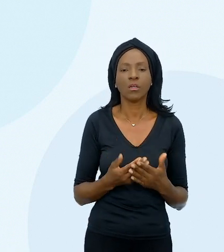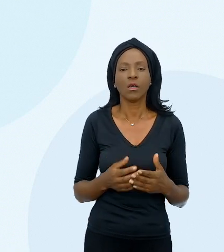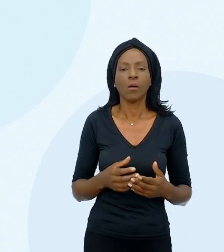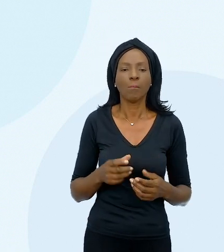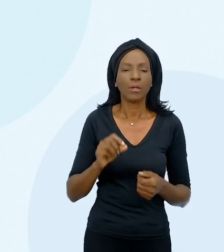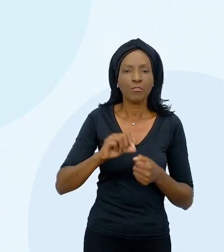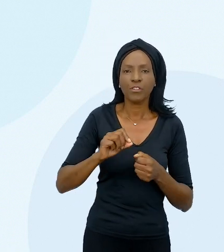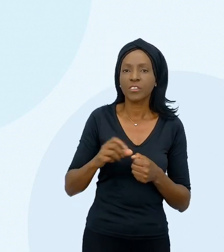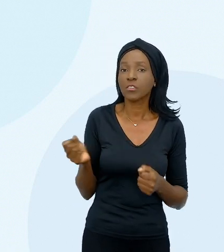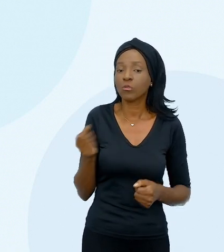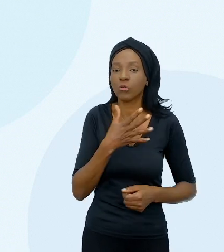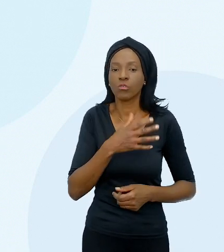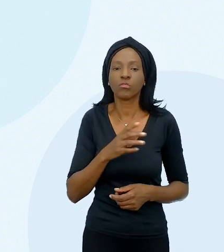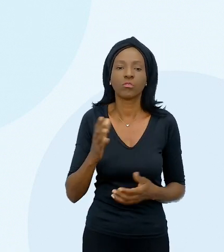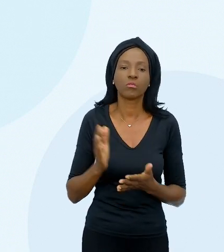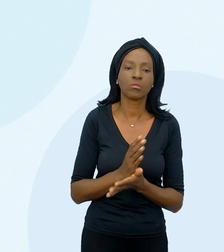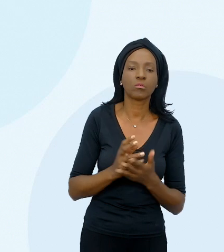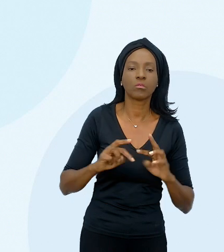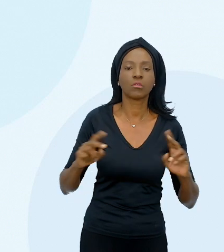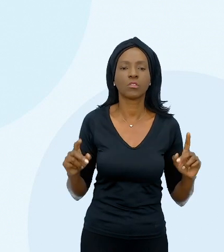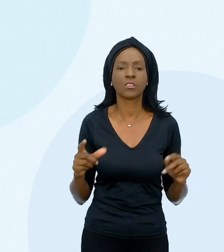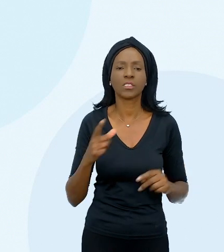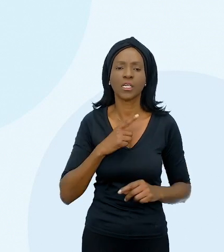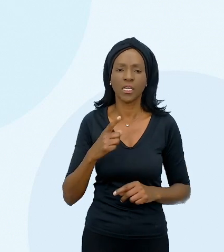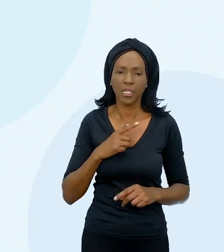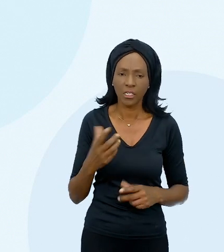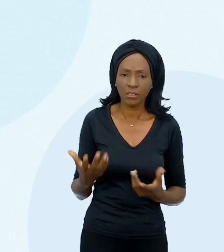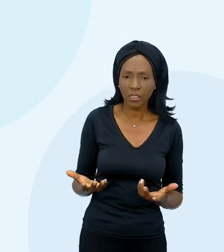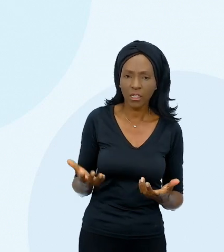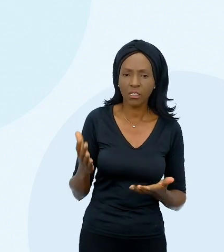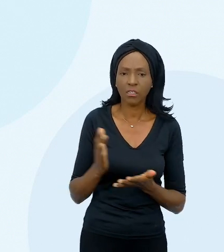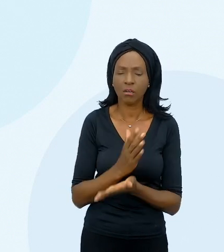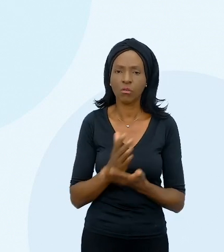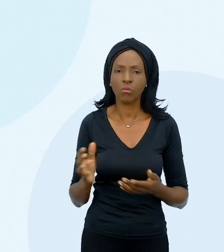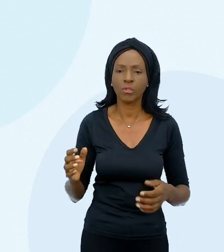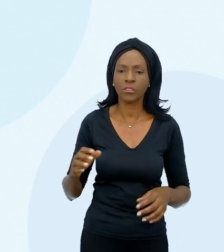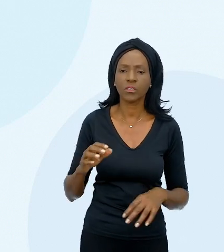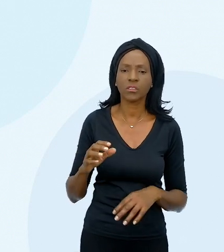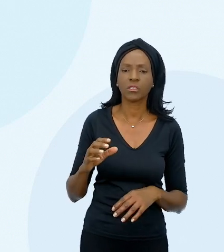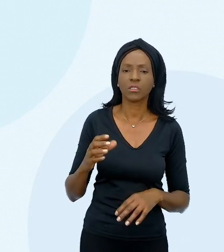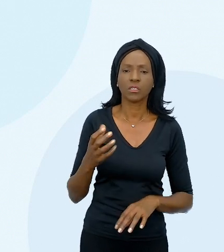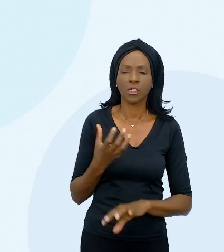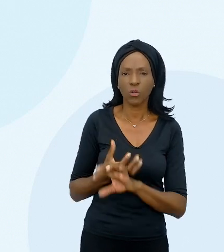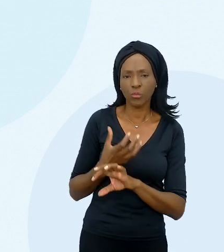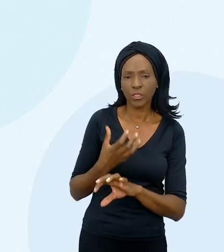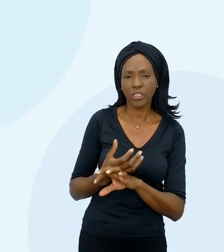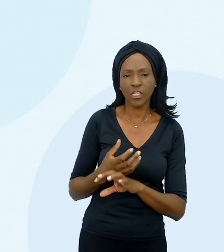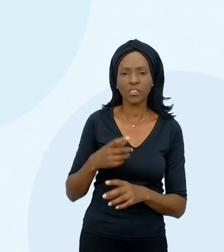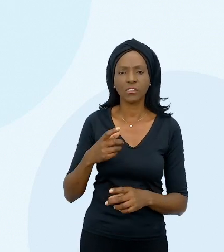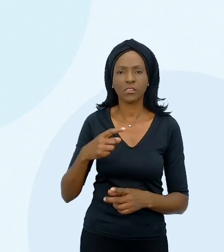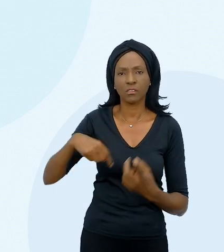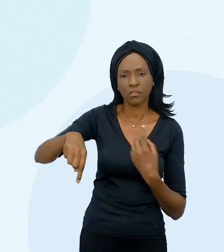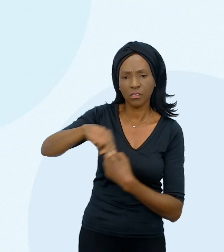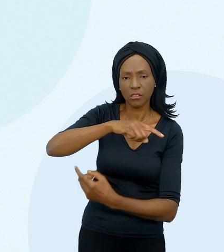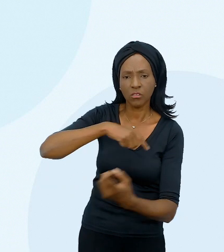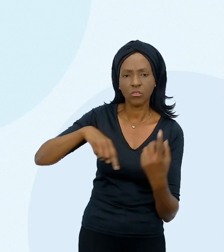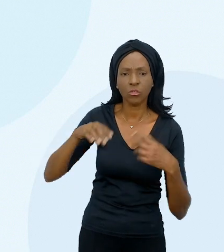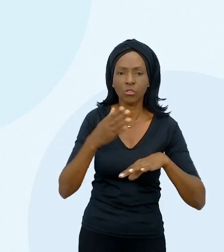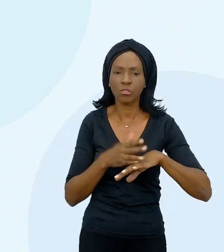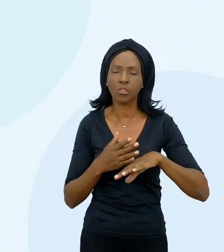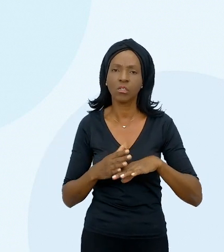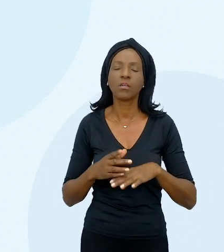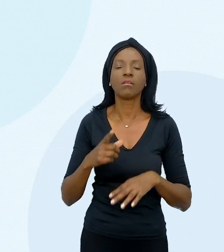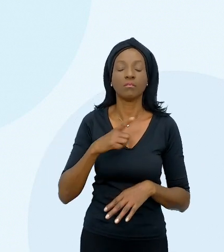temos competências socioemocionais relacionadas ao engajamento com os outros? Temos. Muito bem. Então, veja que